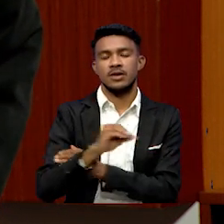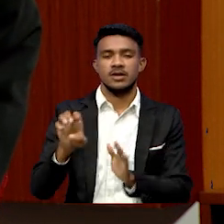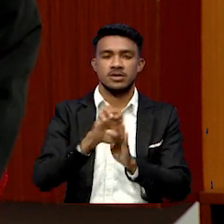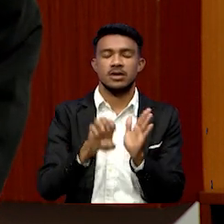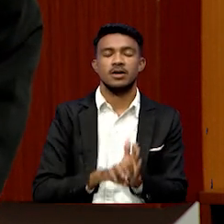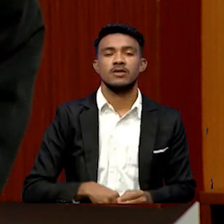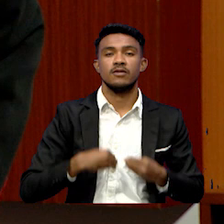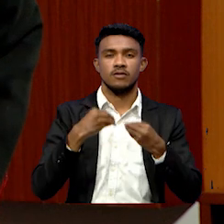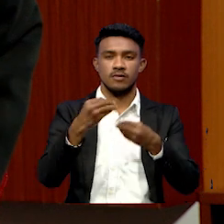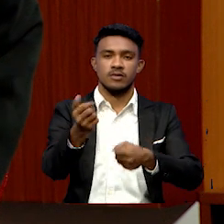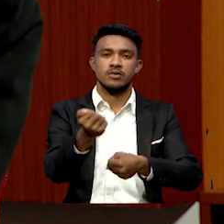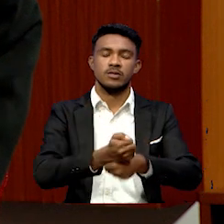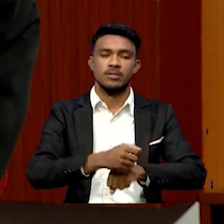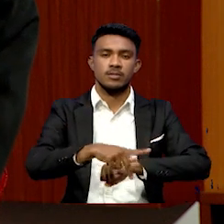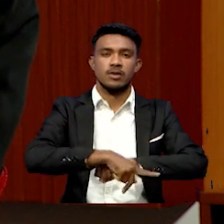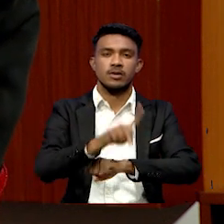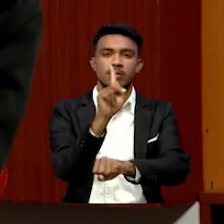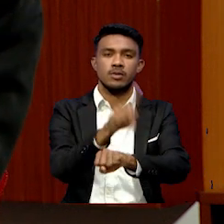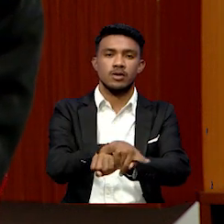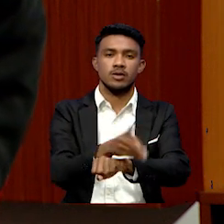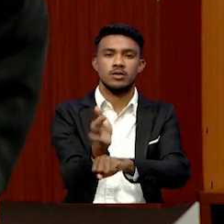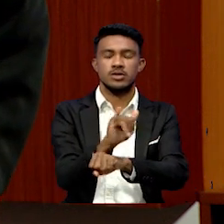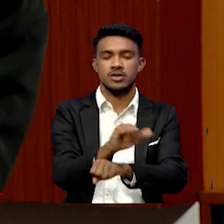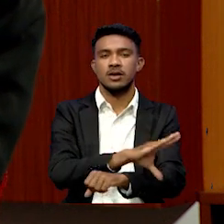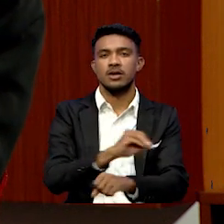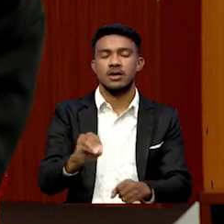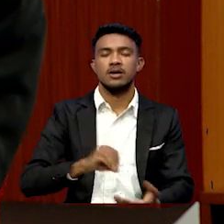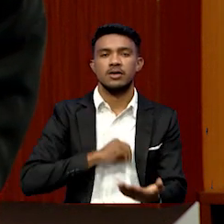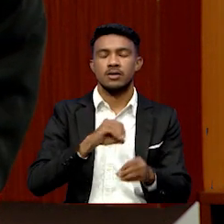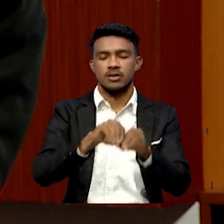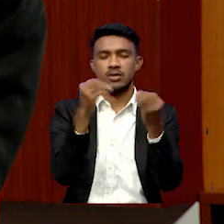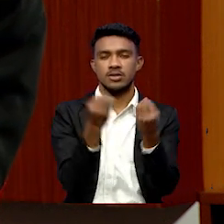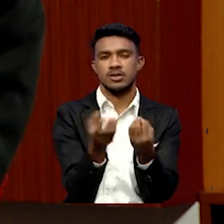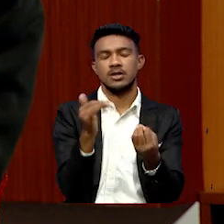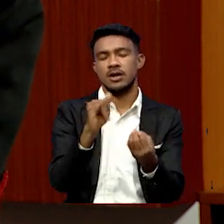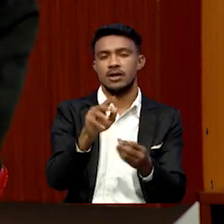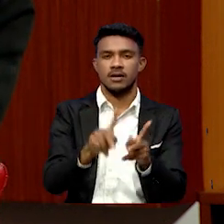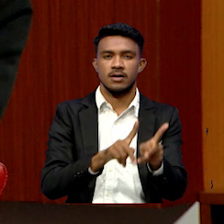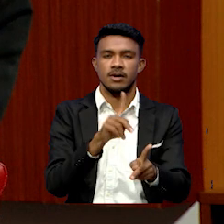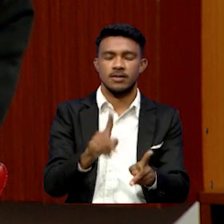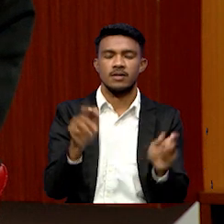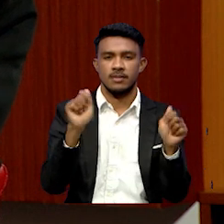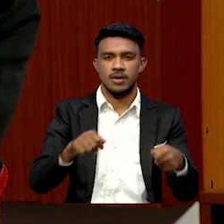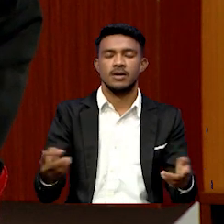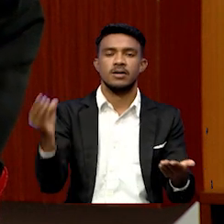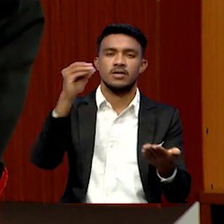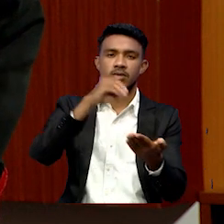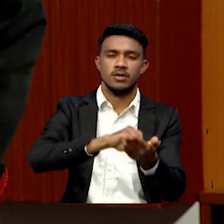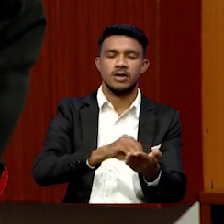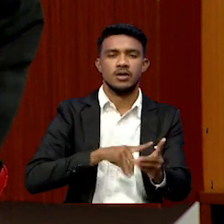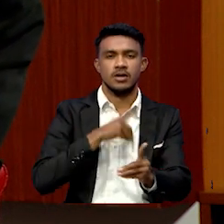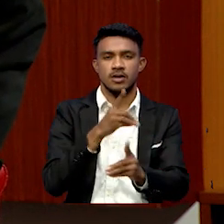Cira, partido político Cira, a partido político Cira organiza o seu povo, a exerce o seu direito